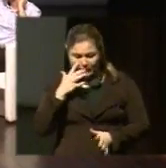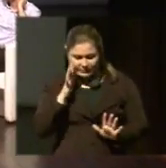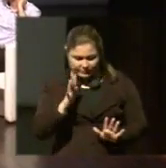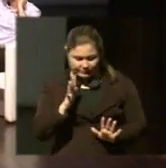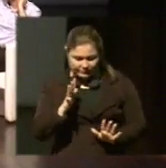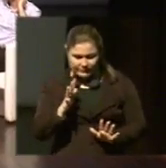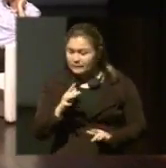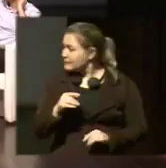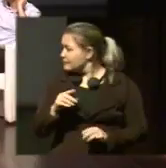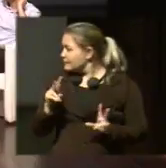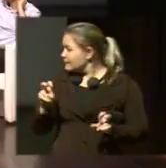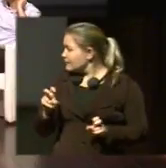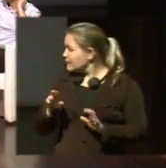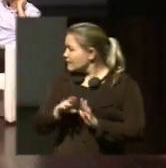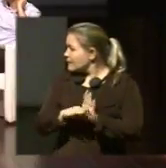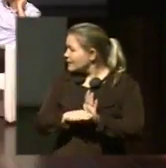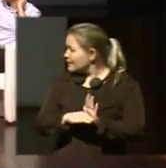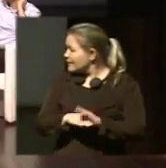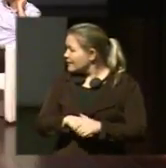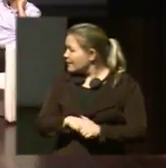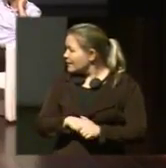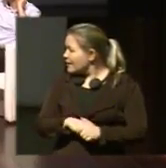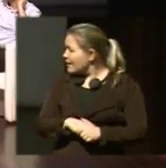Nesse quesito...